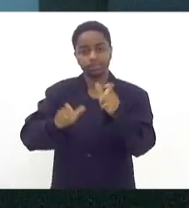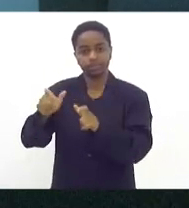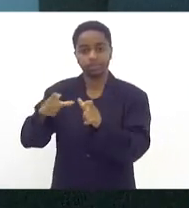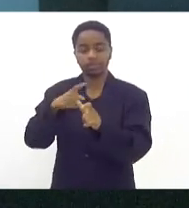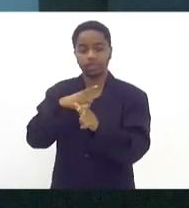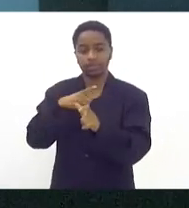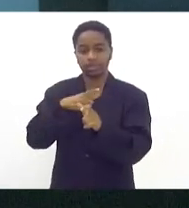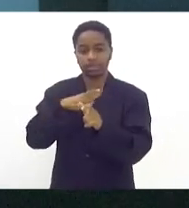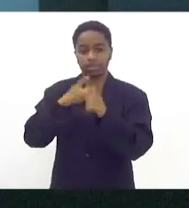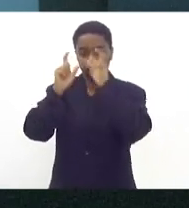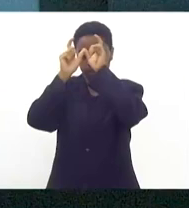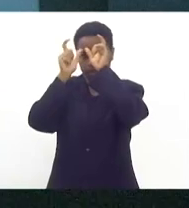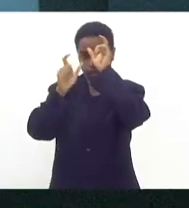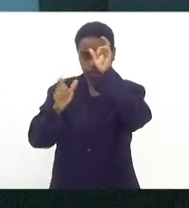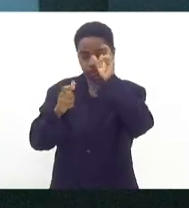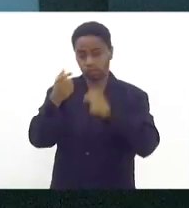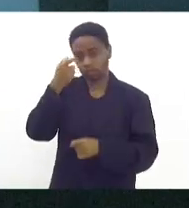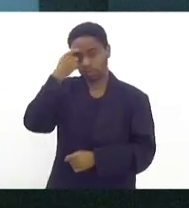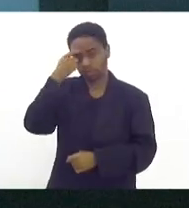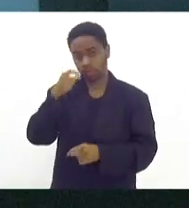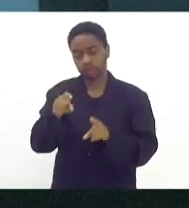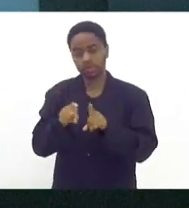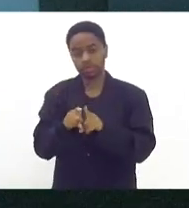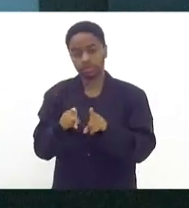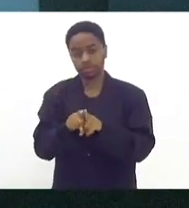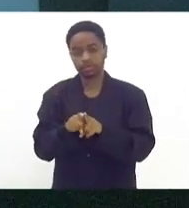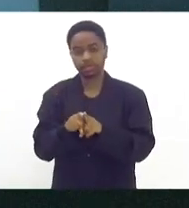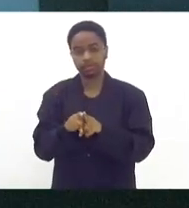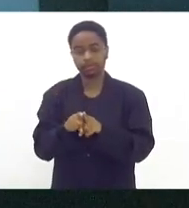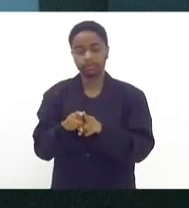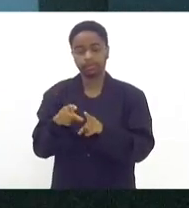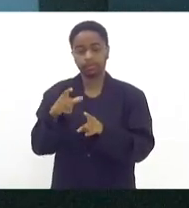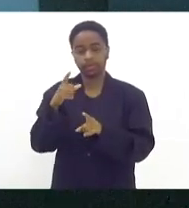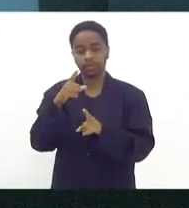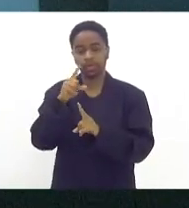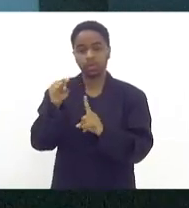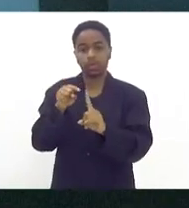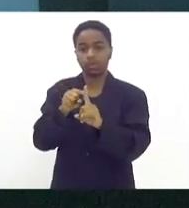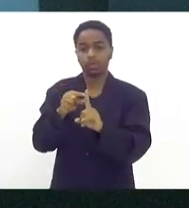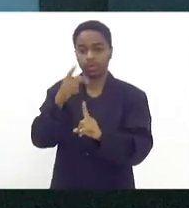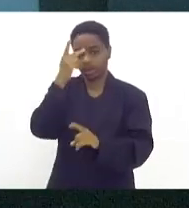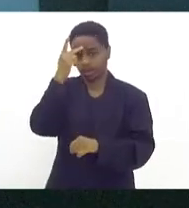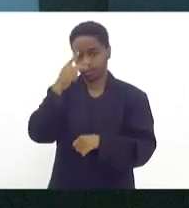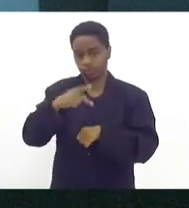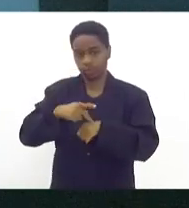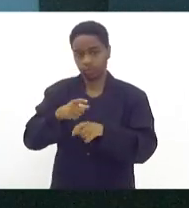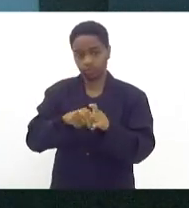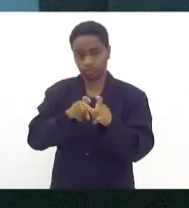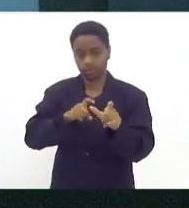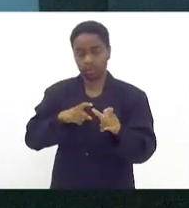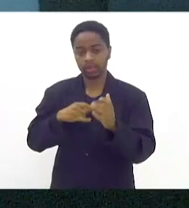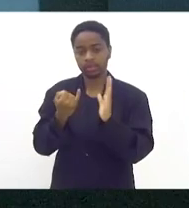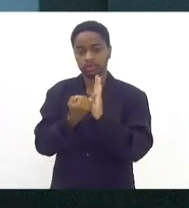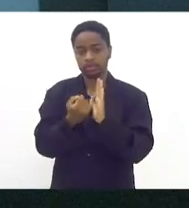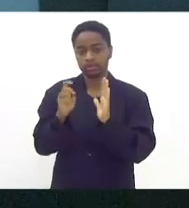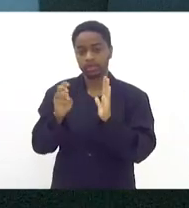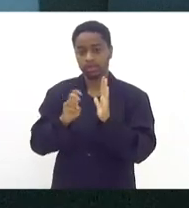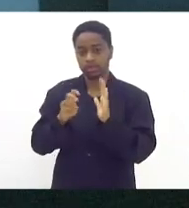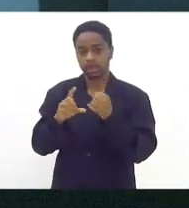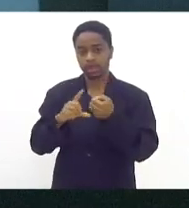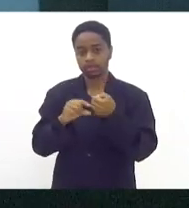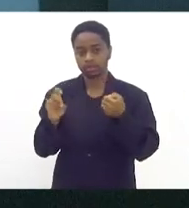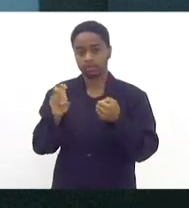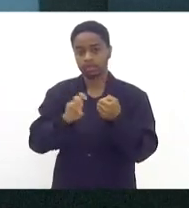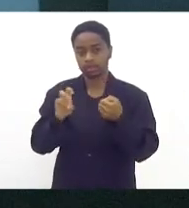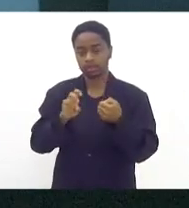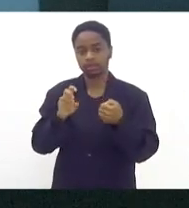transtornos mentais visando o aumento da sua autonomia isso tá no inciso 5 do Artigo 5 da RN